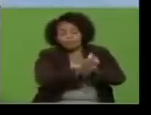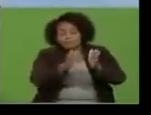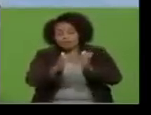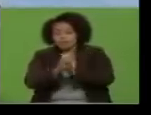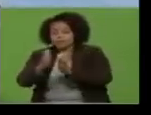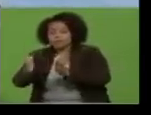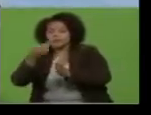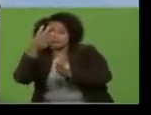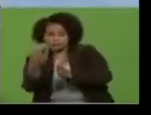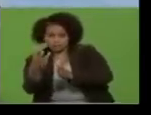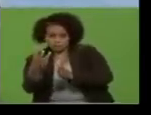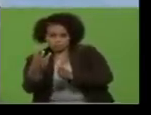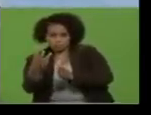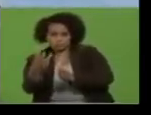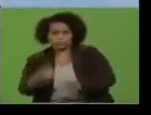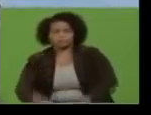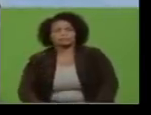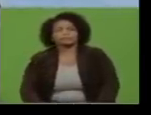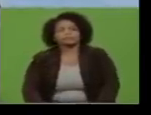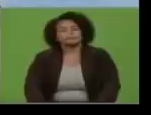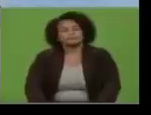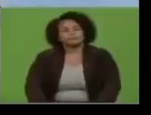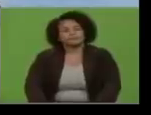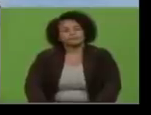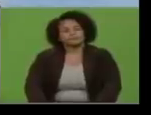das medidas restritivas.